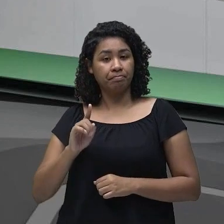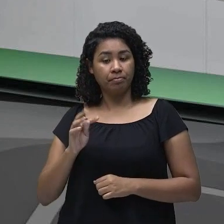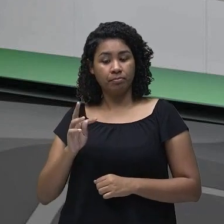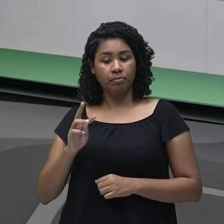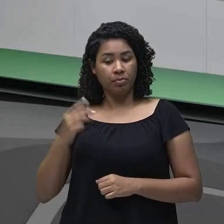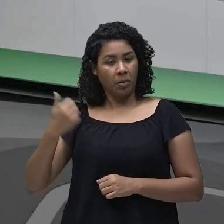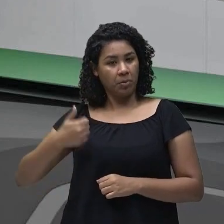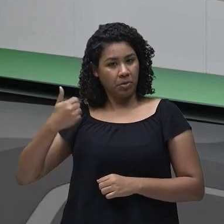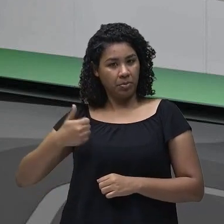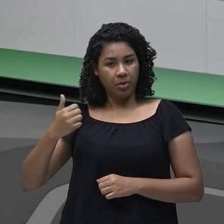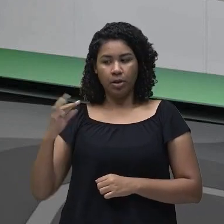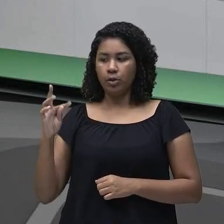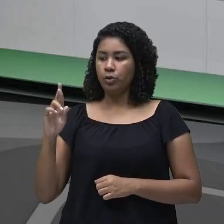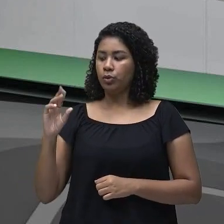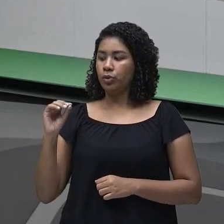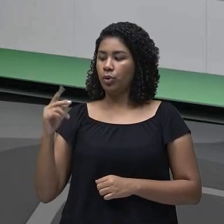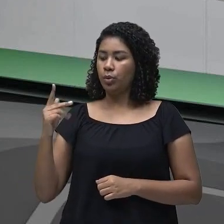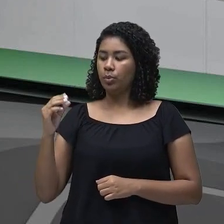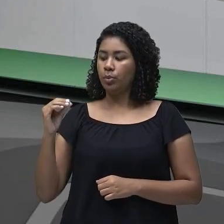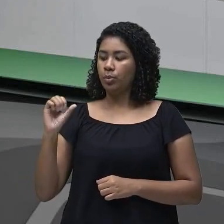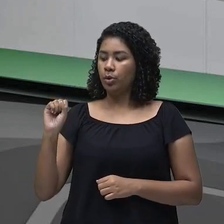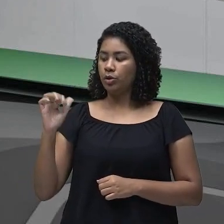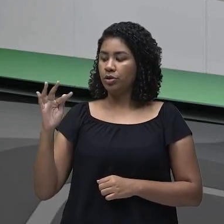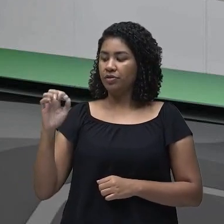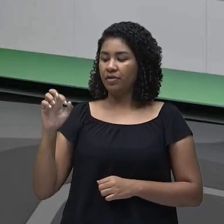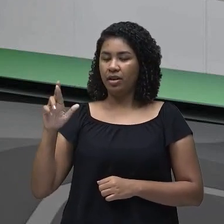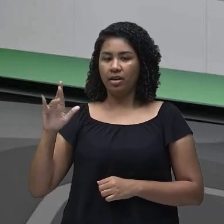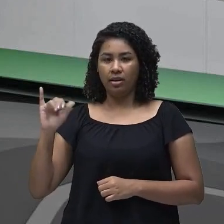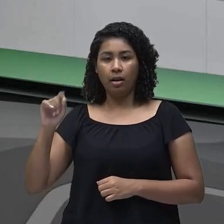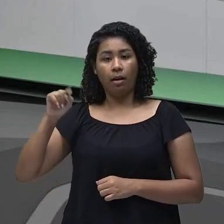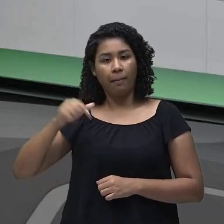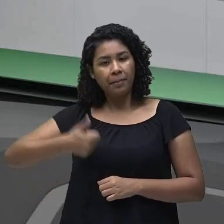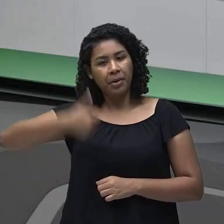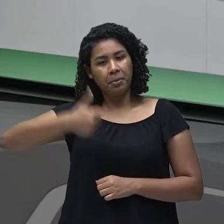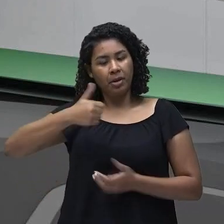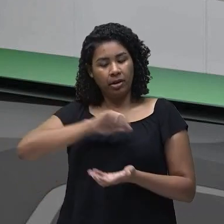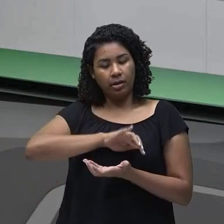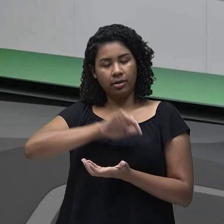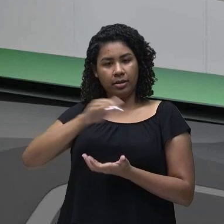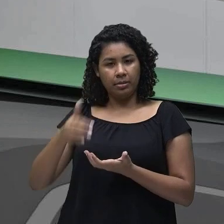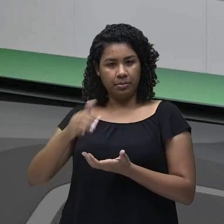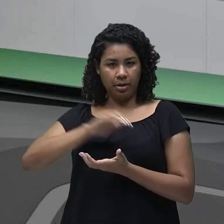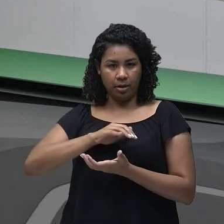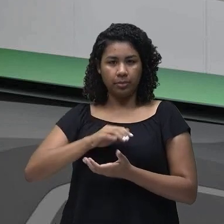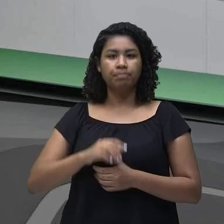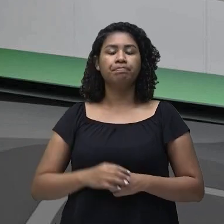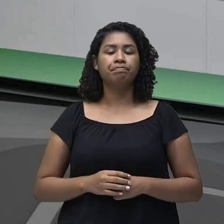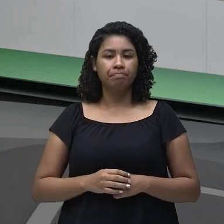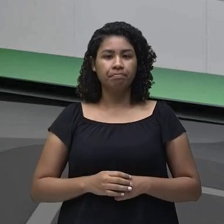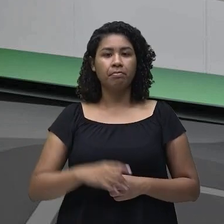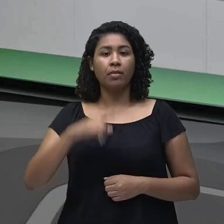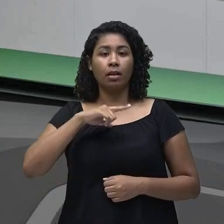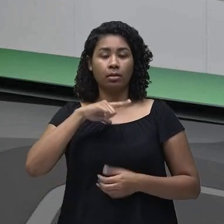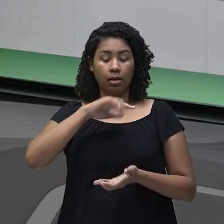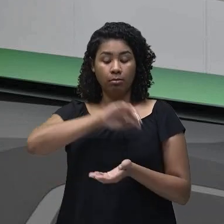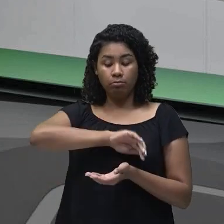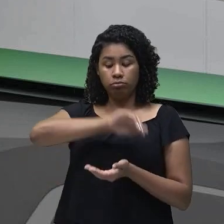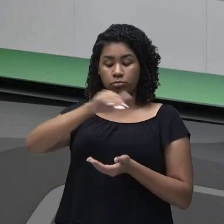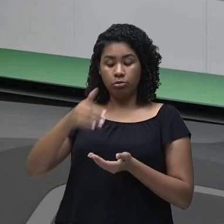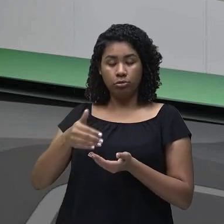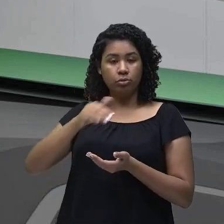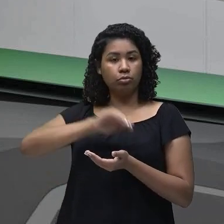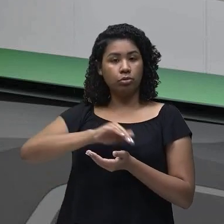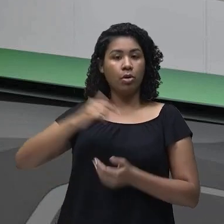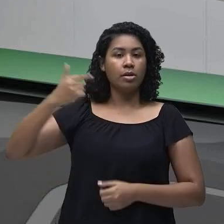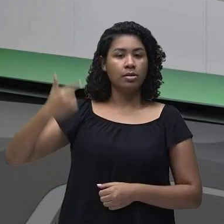troposfera, que está próxima à superfície, a primeira camada da atmosfera. E logo em seguida, olha só qual é a camada que a gente tem. A